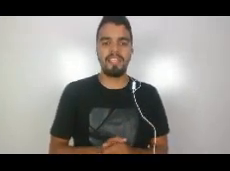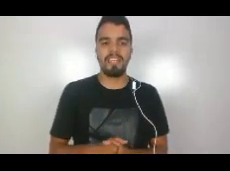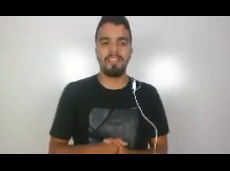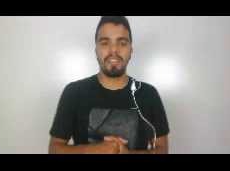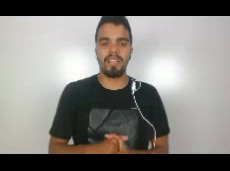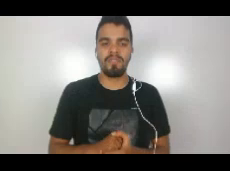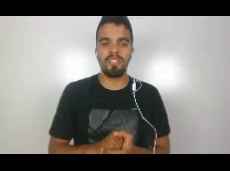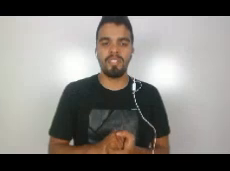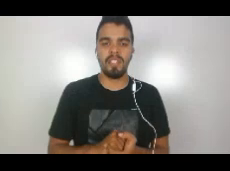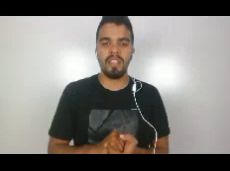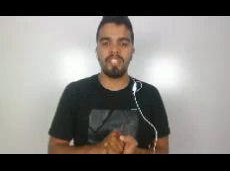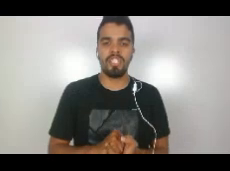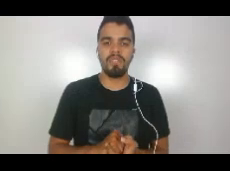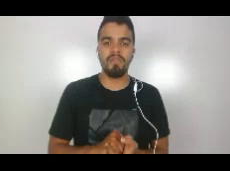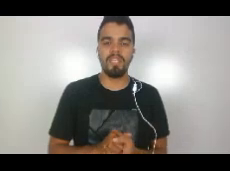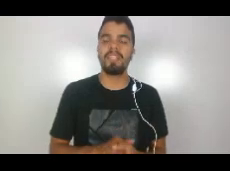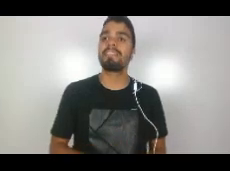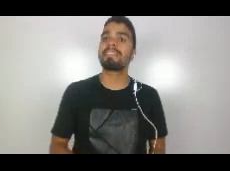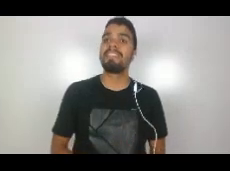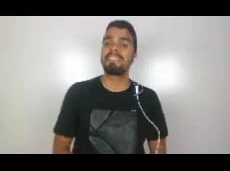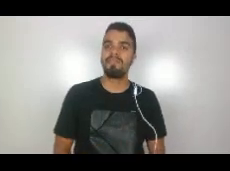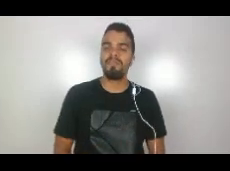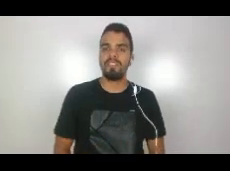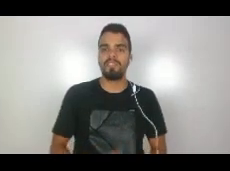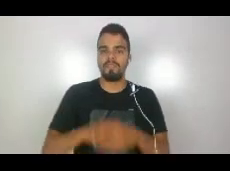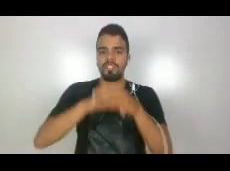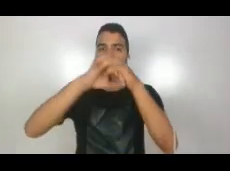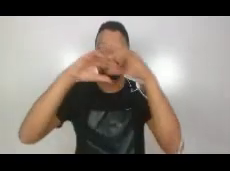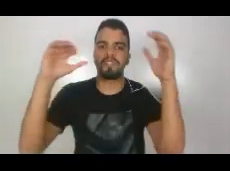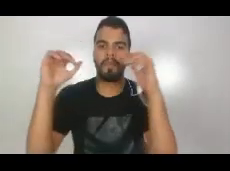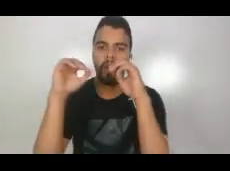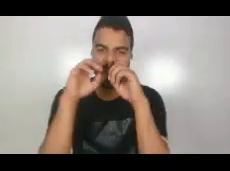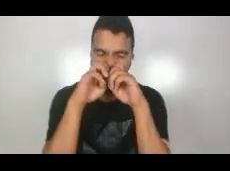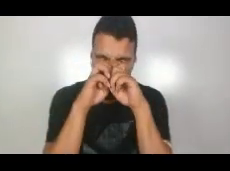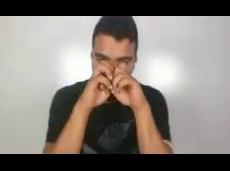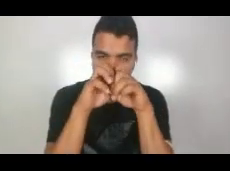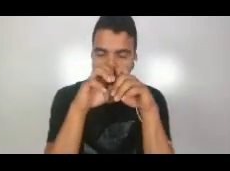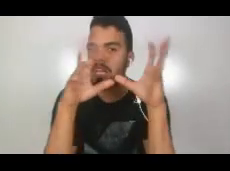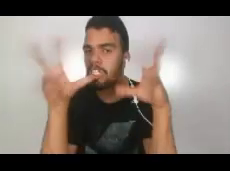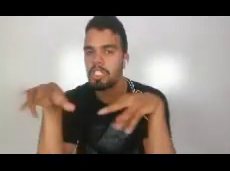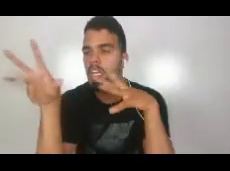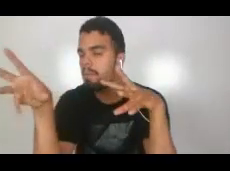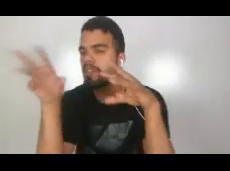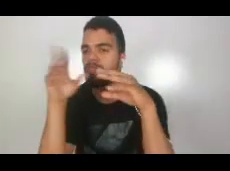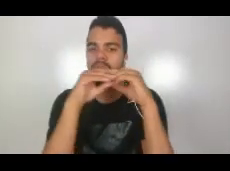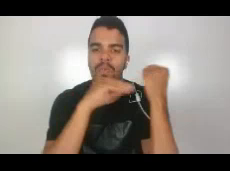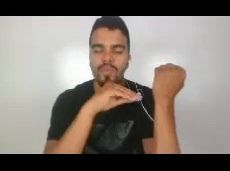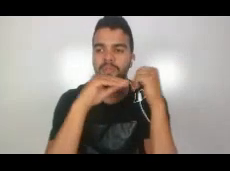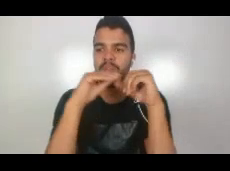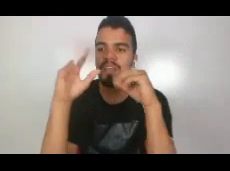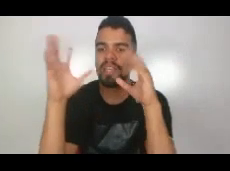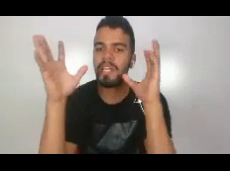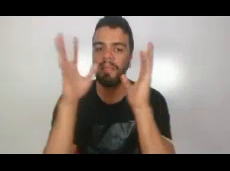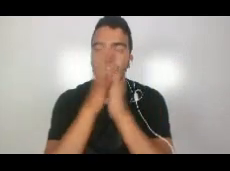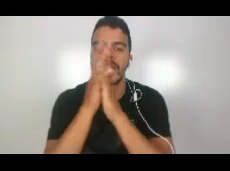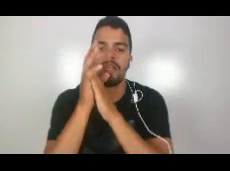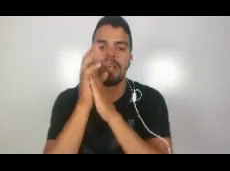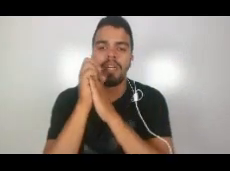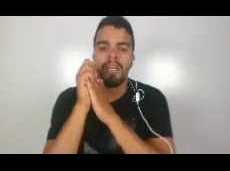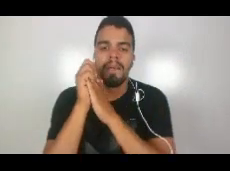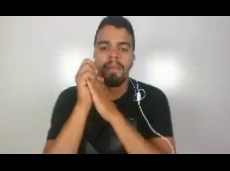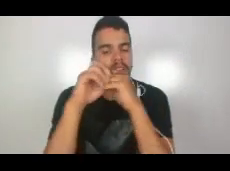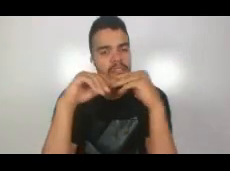deve seguir as orientações de inserir título e descrição do vídeo. Então, o título você pode colocar atividade de Libras ou curso FIC